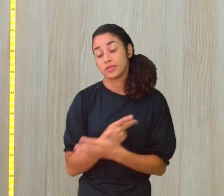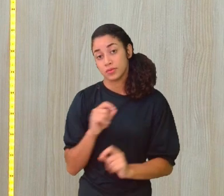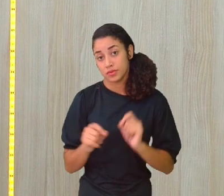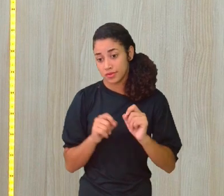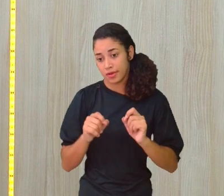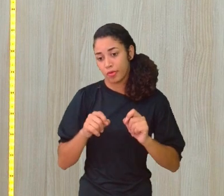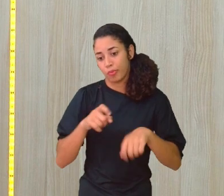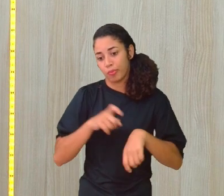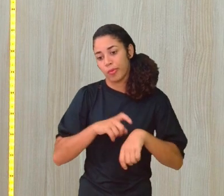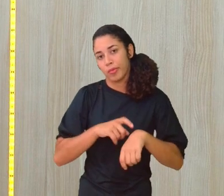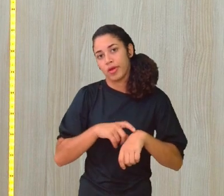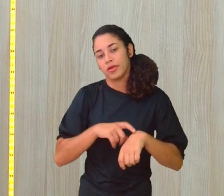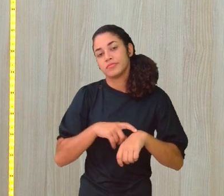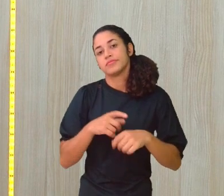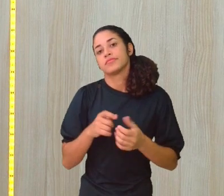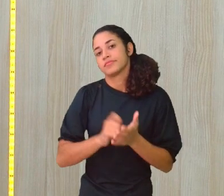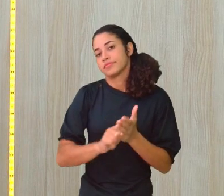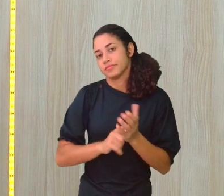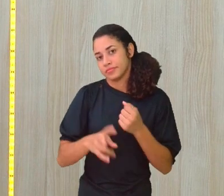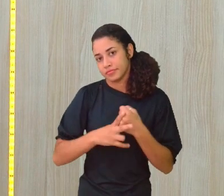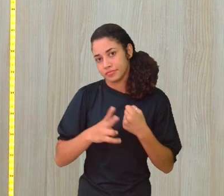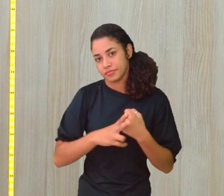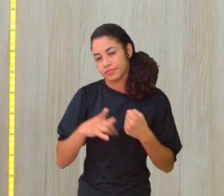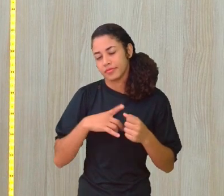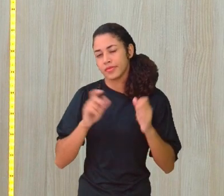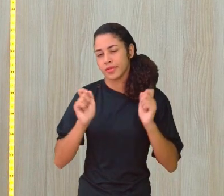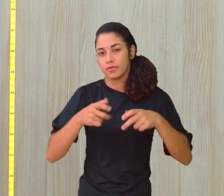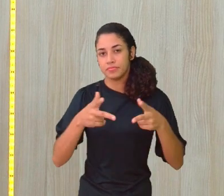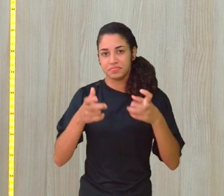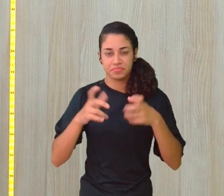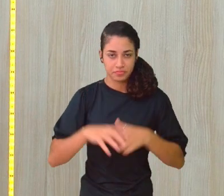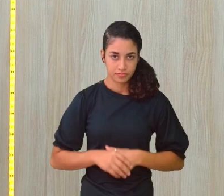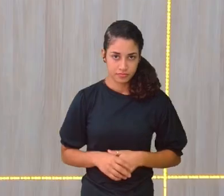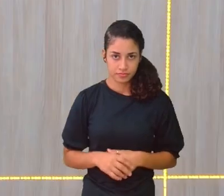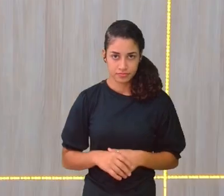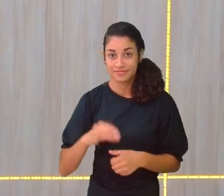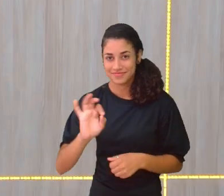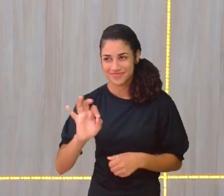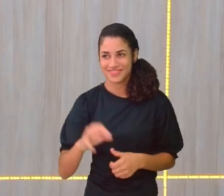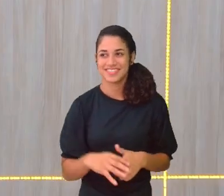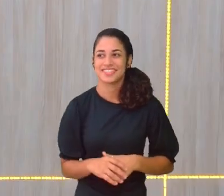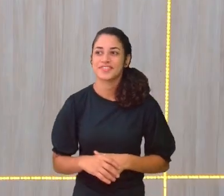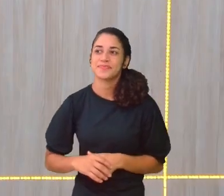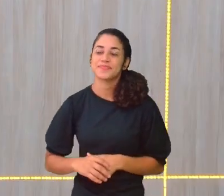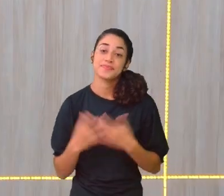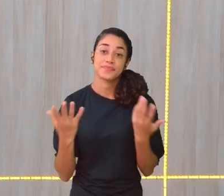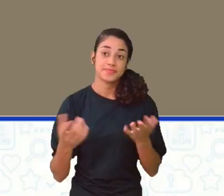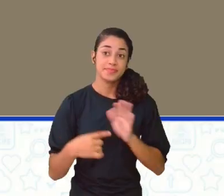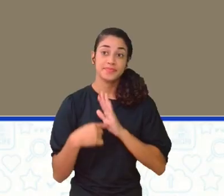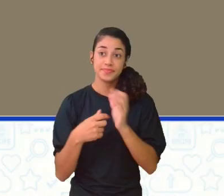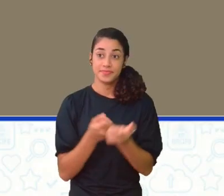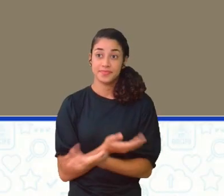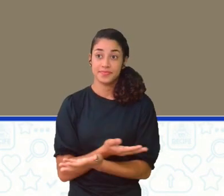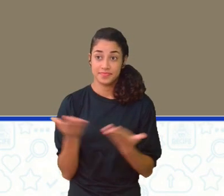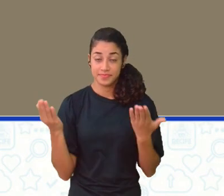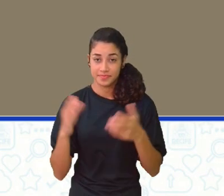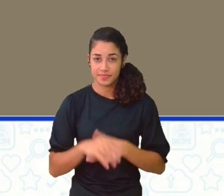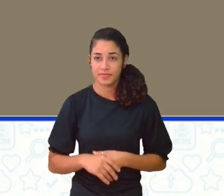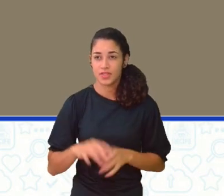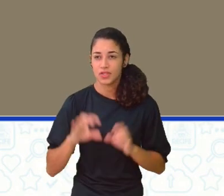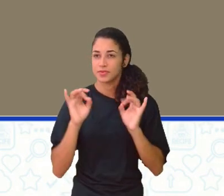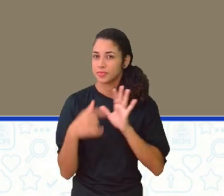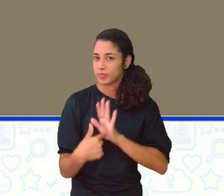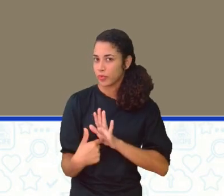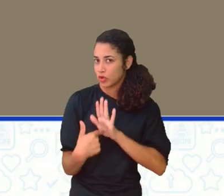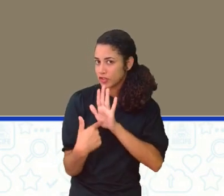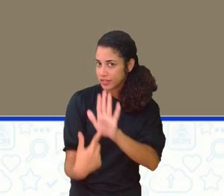na hora de fazer o verbo, né? Escrever o verbo. Então, a gente consegue entender mesmo assim. Isso mesmo, professora Vivi. E aí eu trouxe para vocês aí, só para